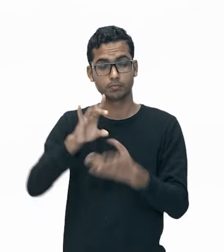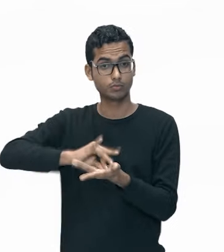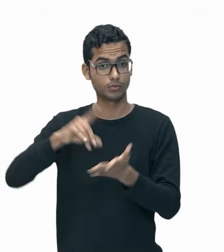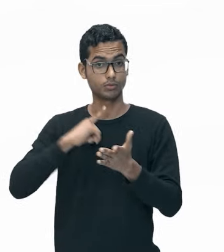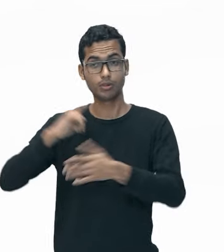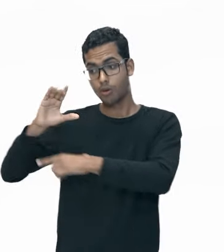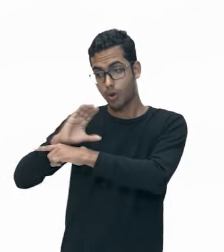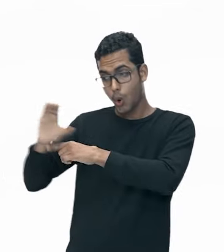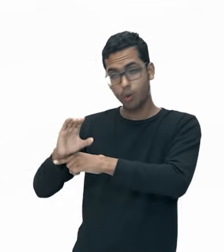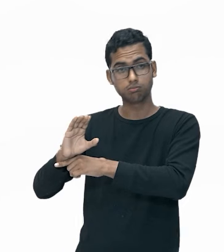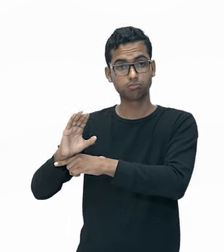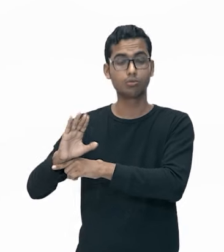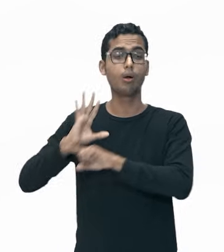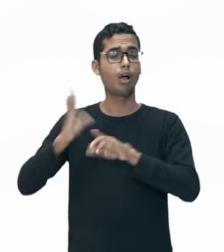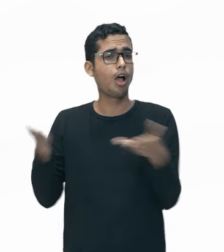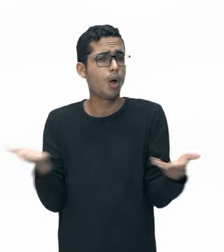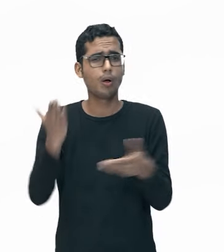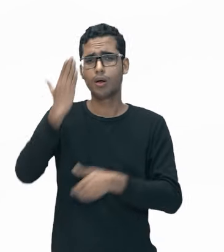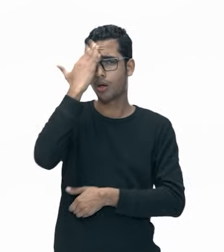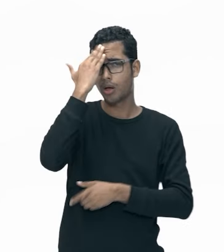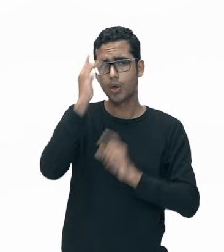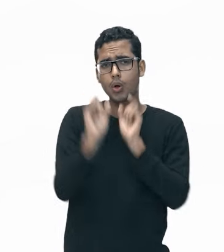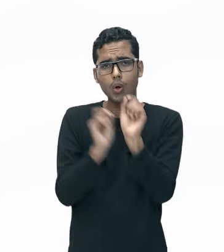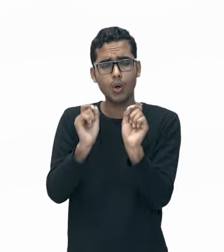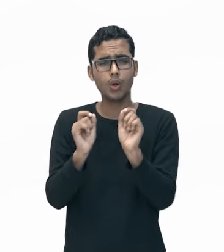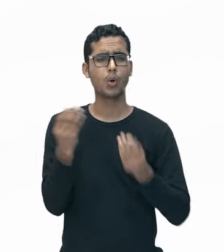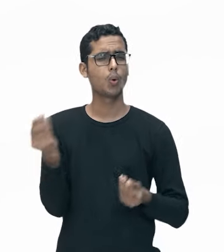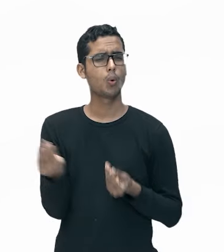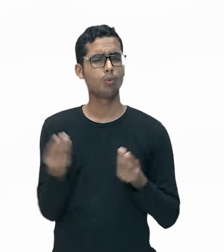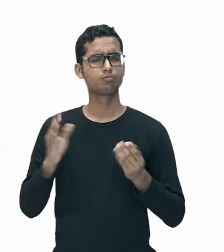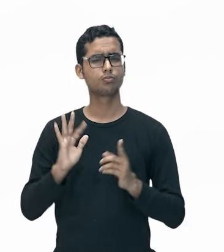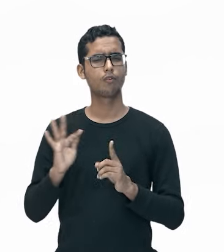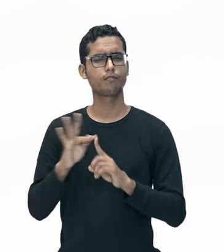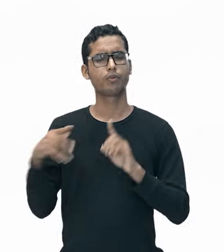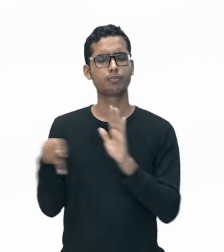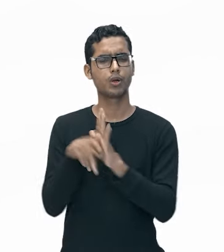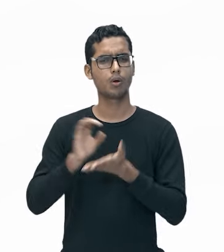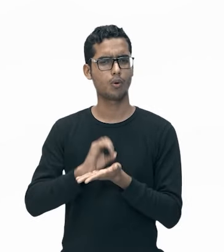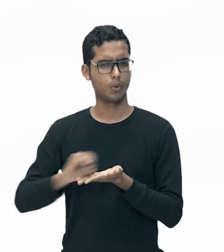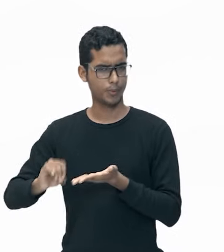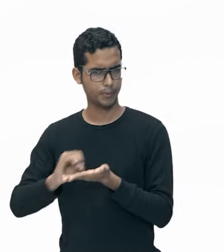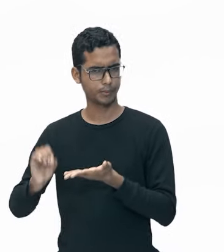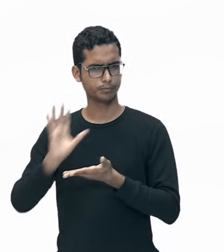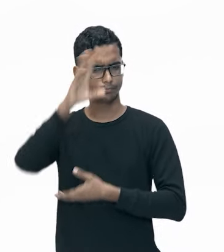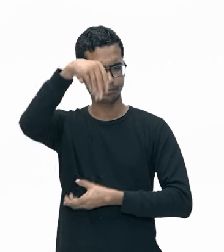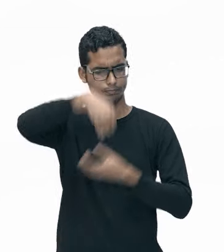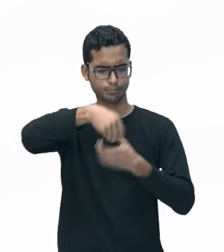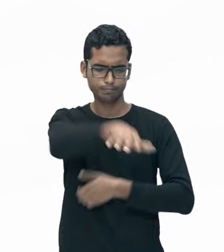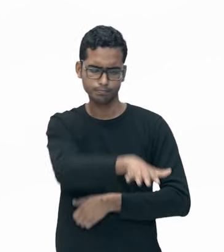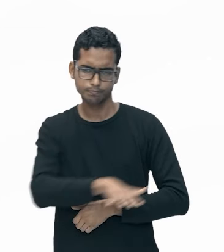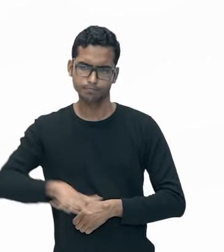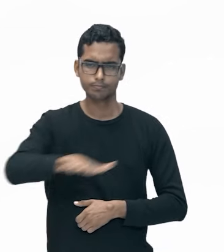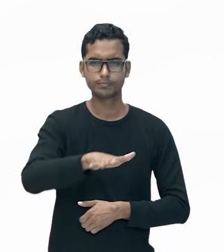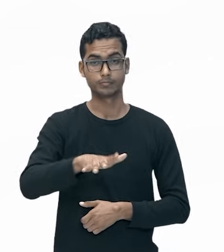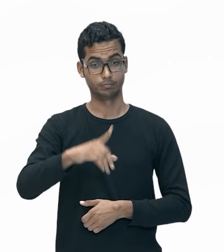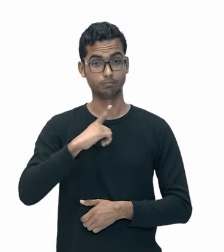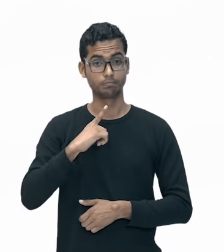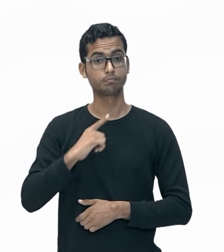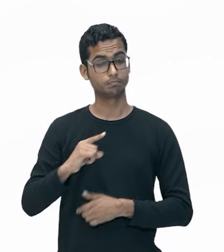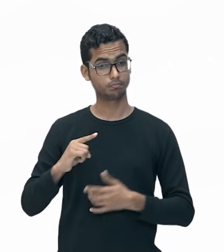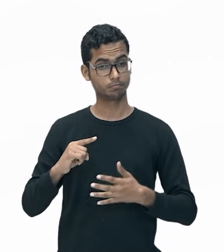carbono Bora conhecer uma das funções né então dentro da química orgânica nós temos várias funções